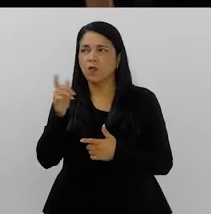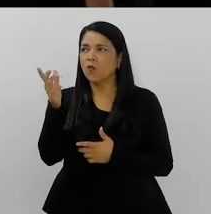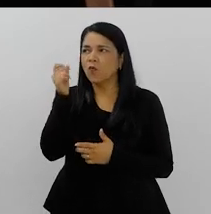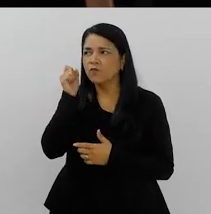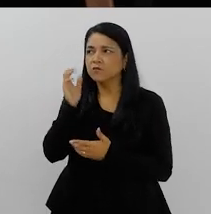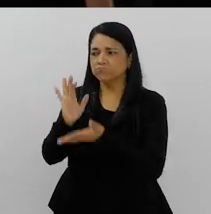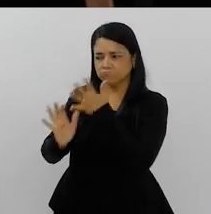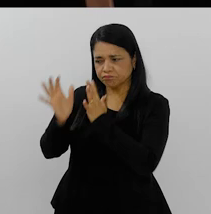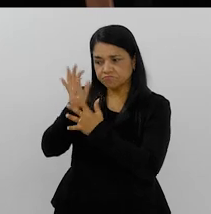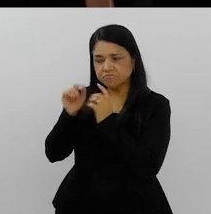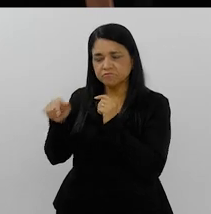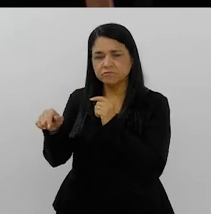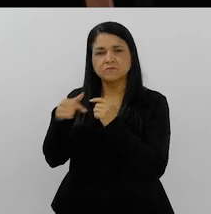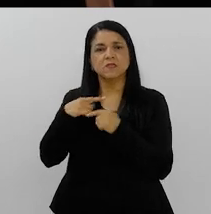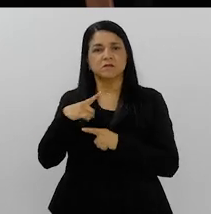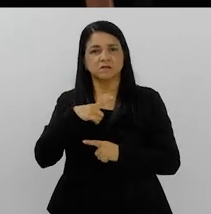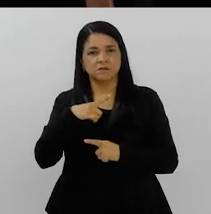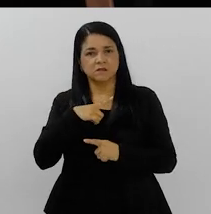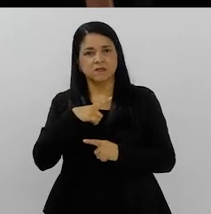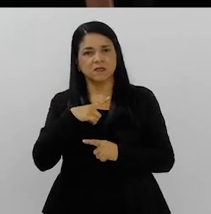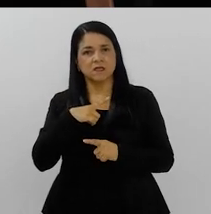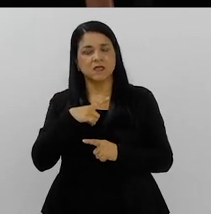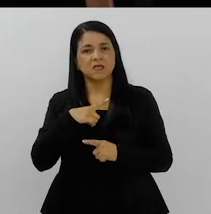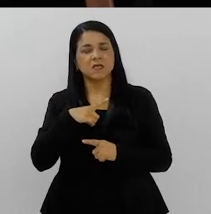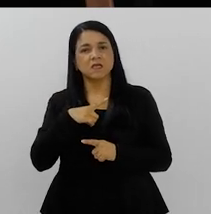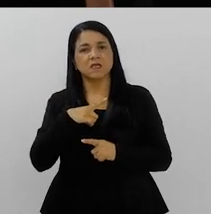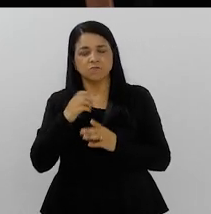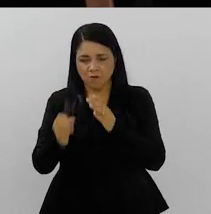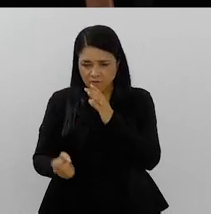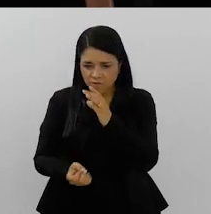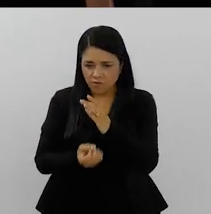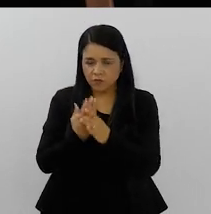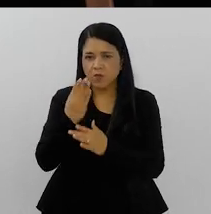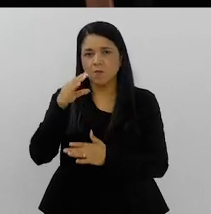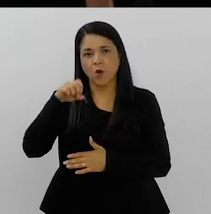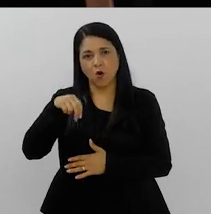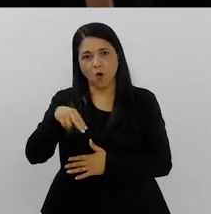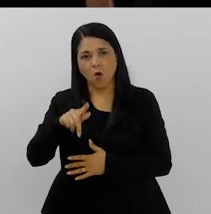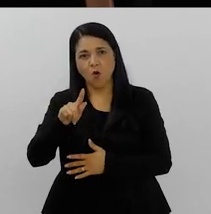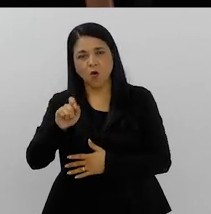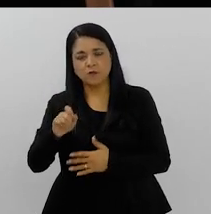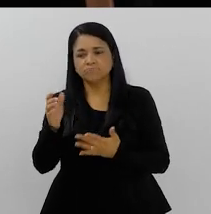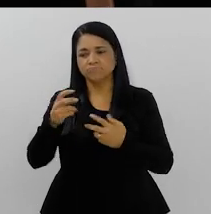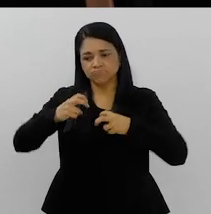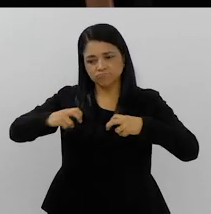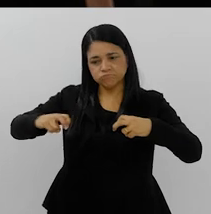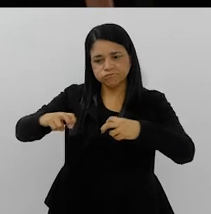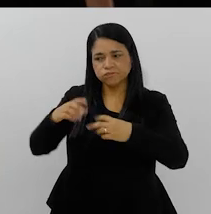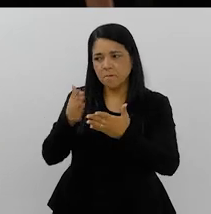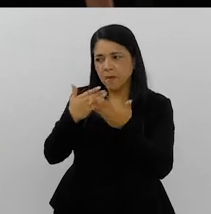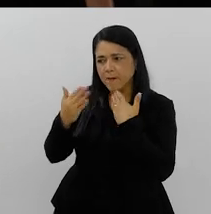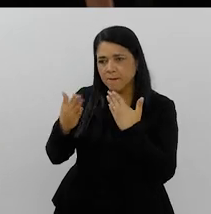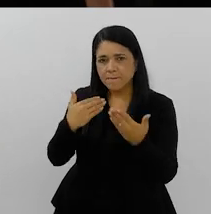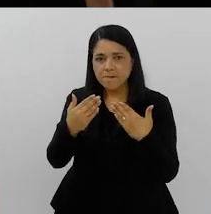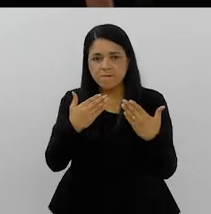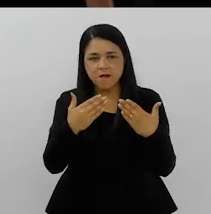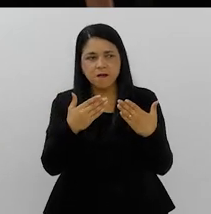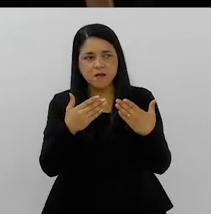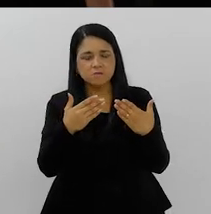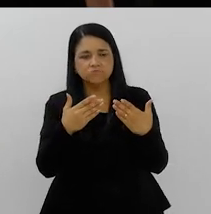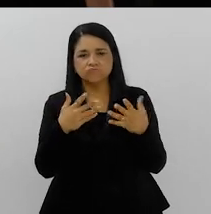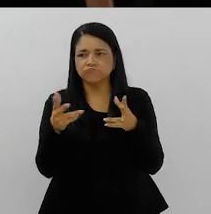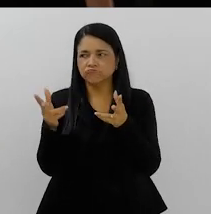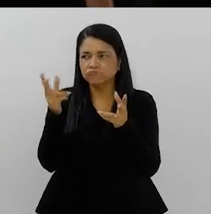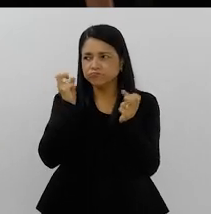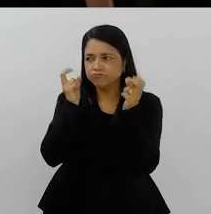isso E aí quando a gente passa para essa questão de fundar long de começar a ter as rodas de conversa eram